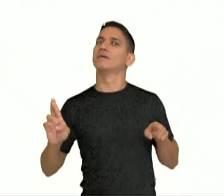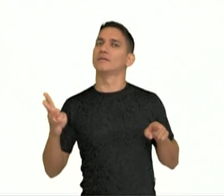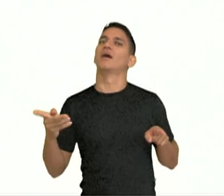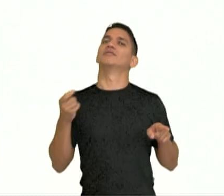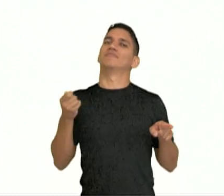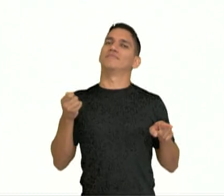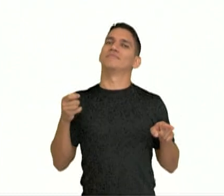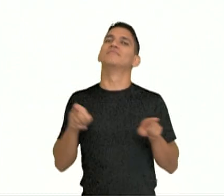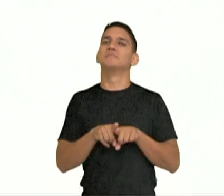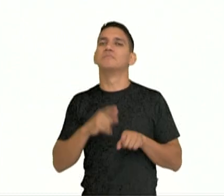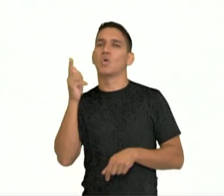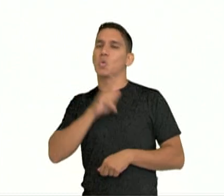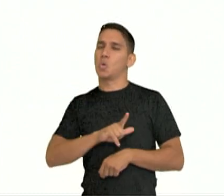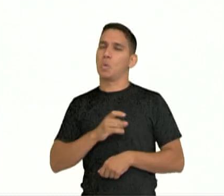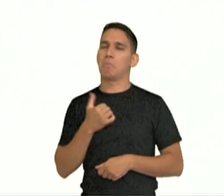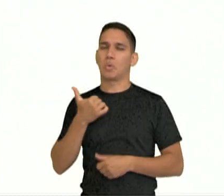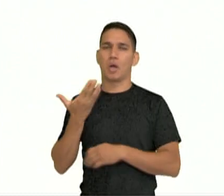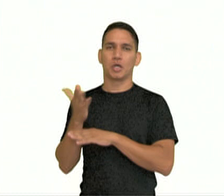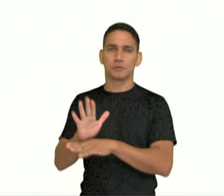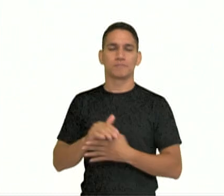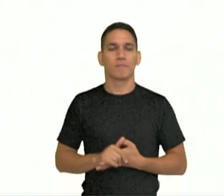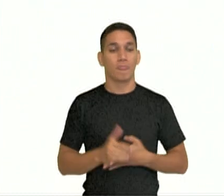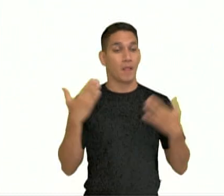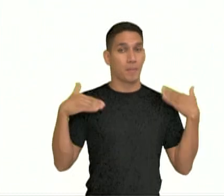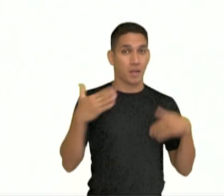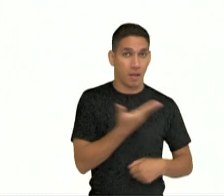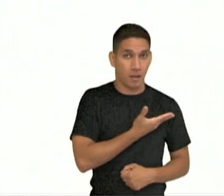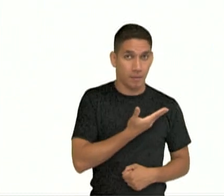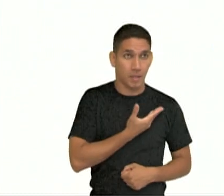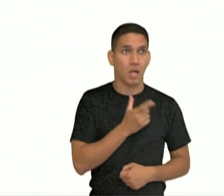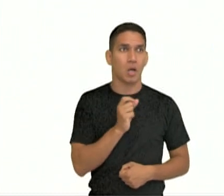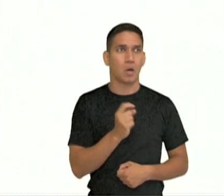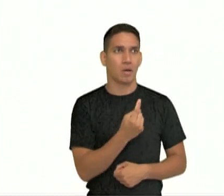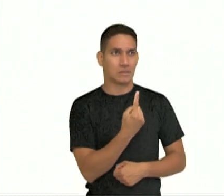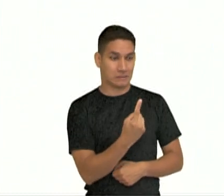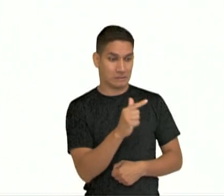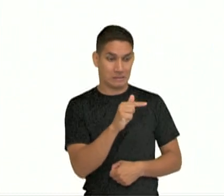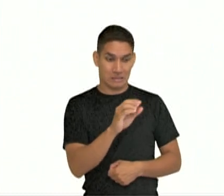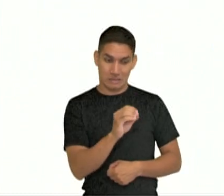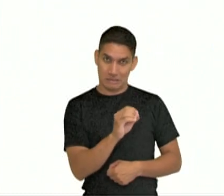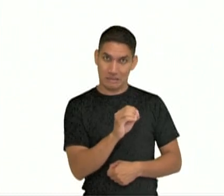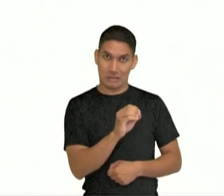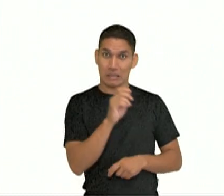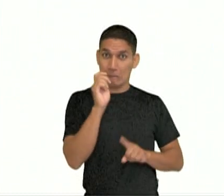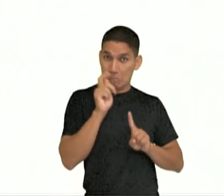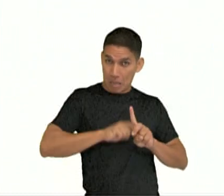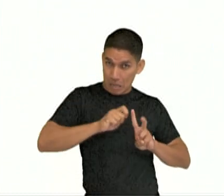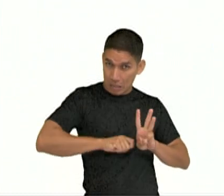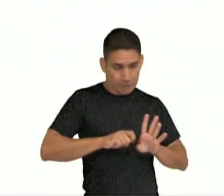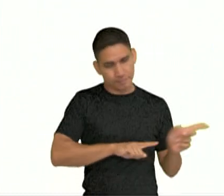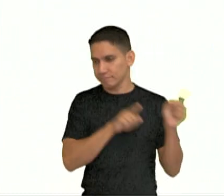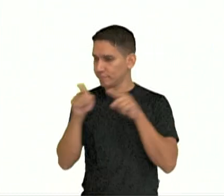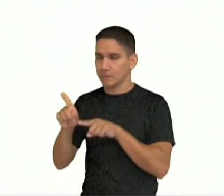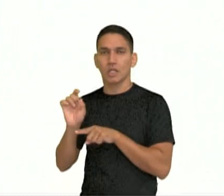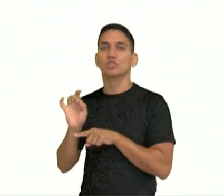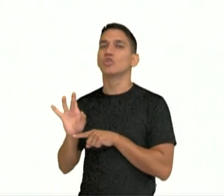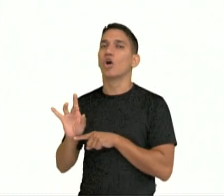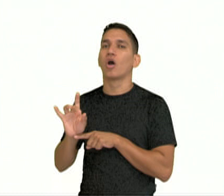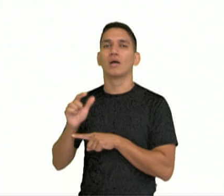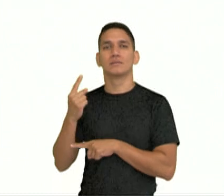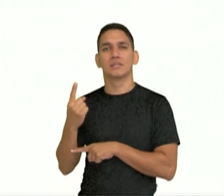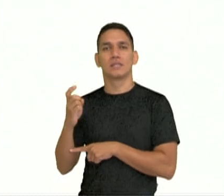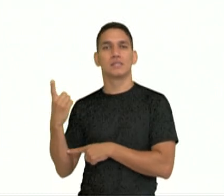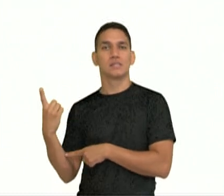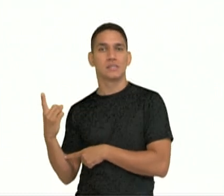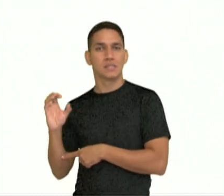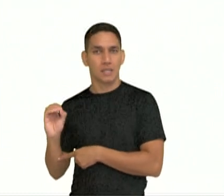atendeu às expectativas dela. Saída com amigos, em vez dela gastar mensalmente R$170, ela começou a gastar